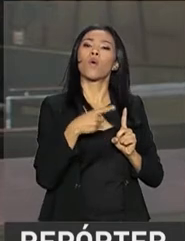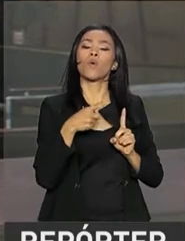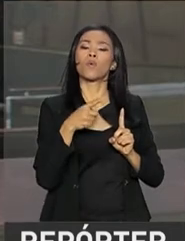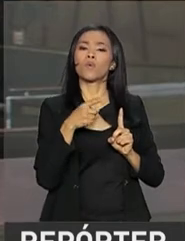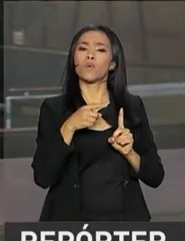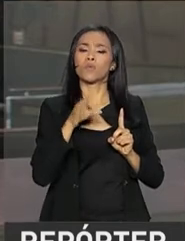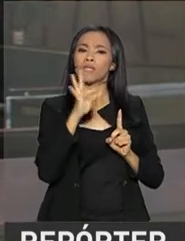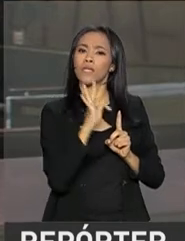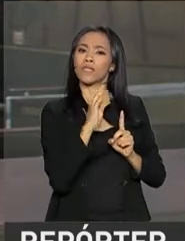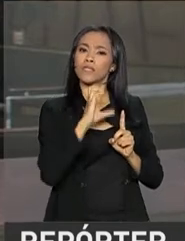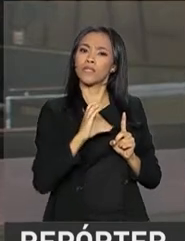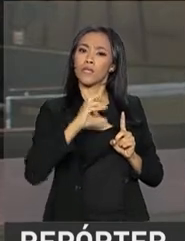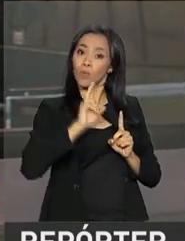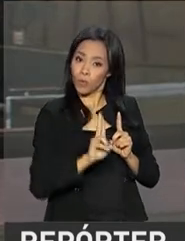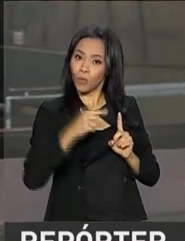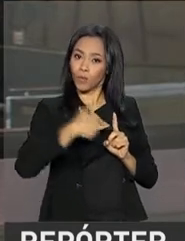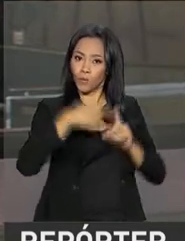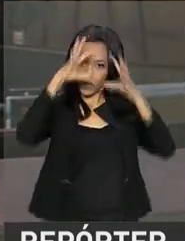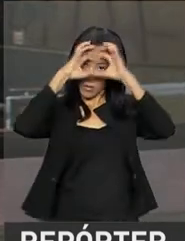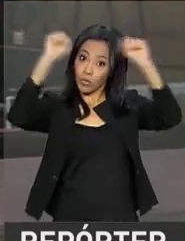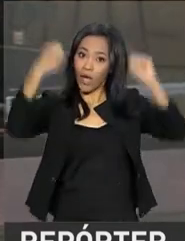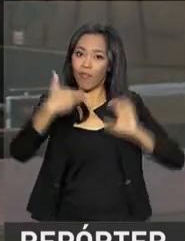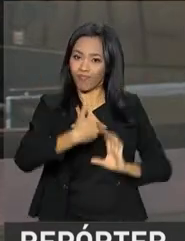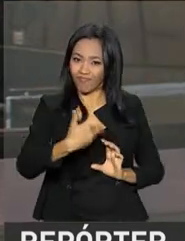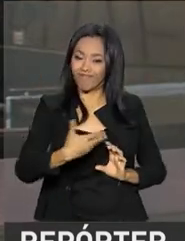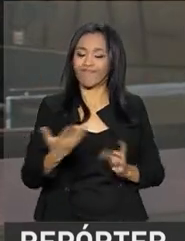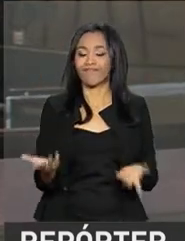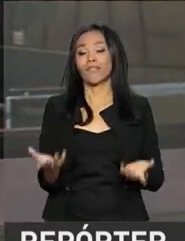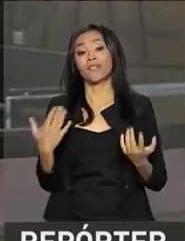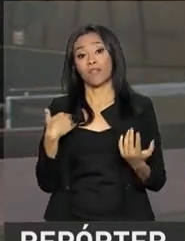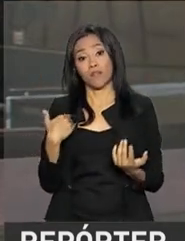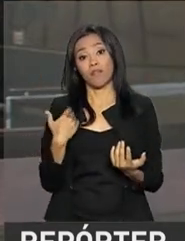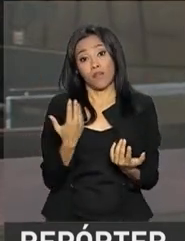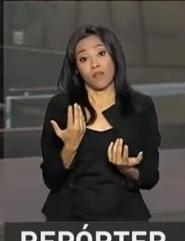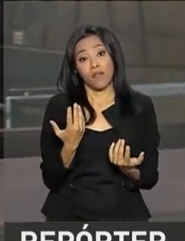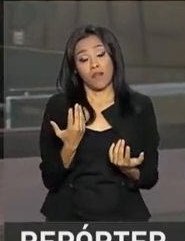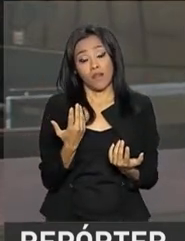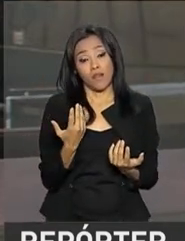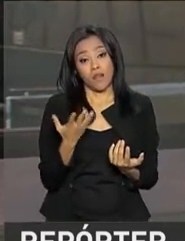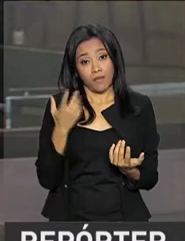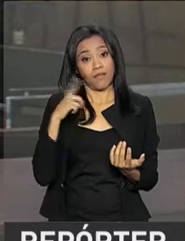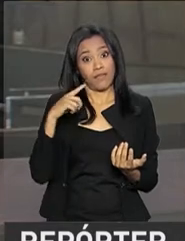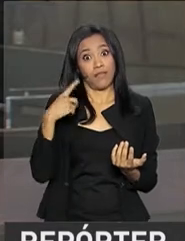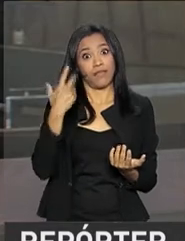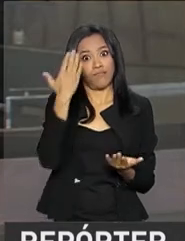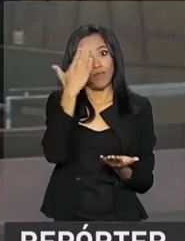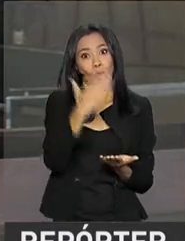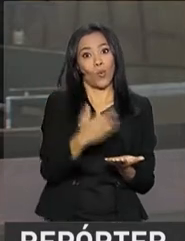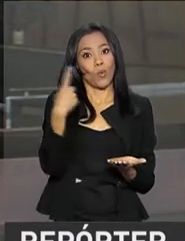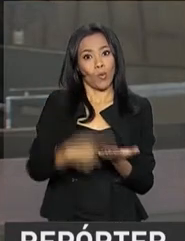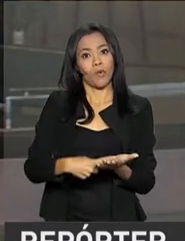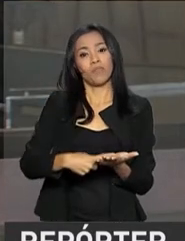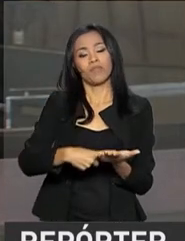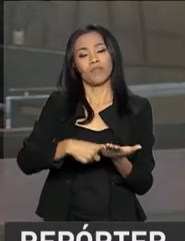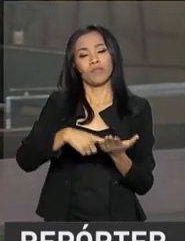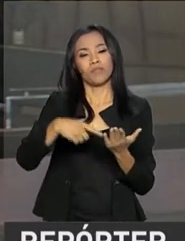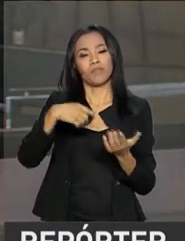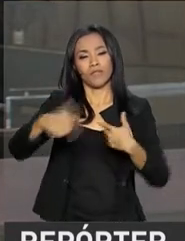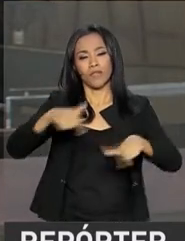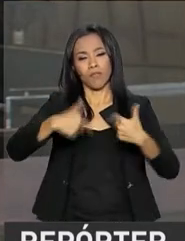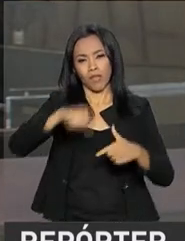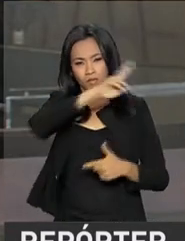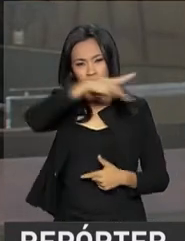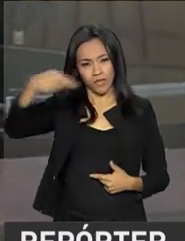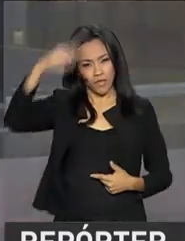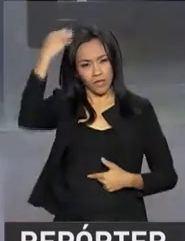união raimundo carreiro bota isso a gente segue acompanhando o ea agenda do presidente traz detalhes ao longo do nosso programa